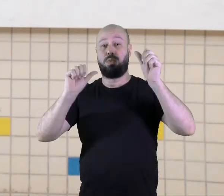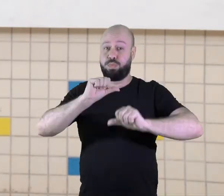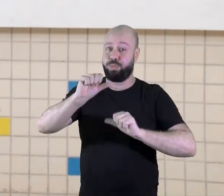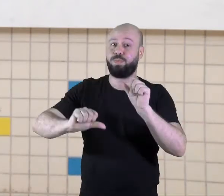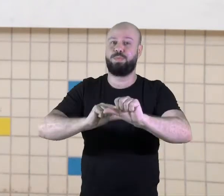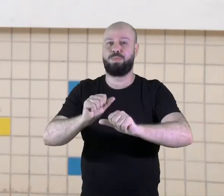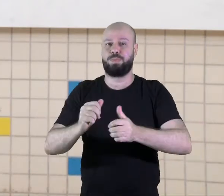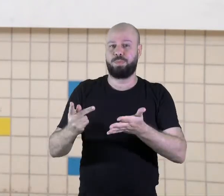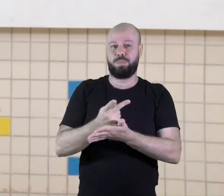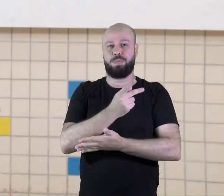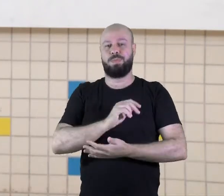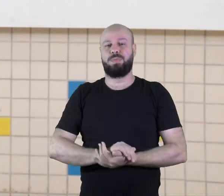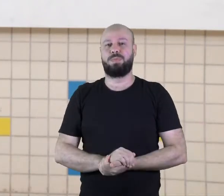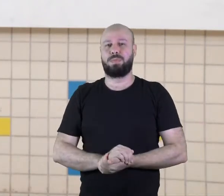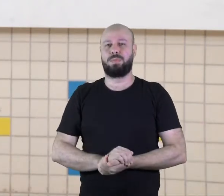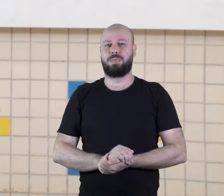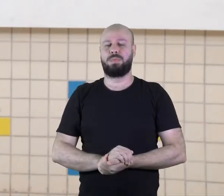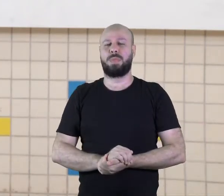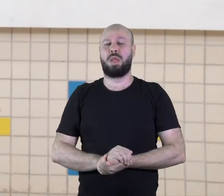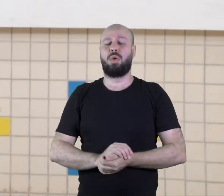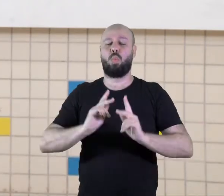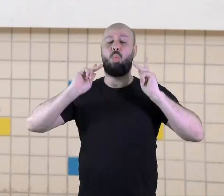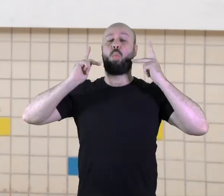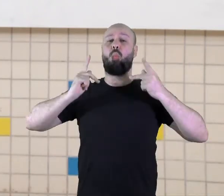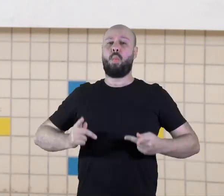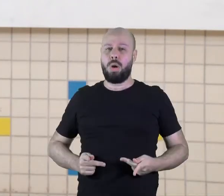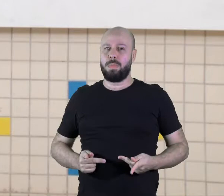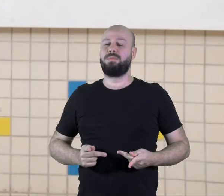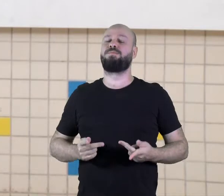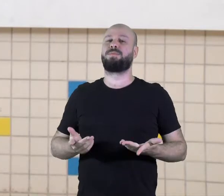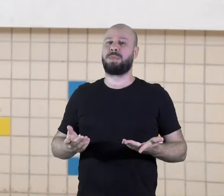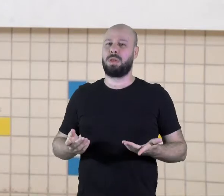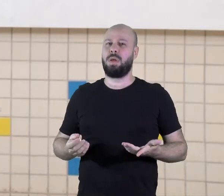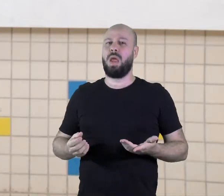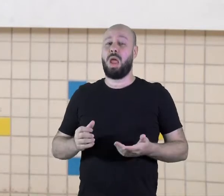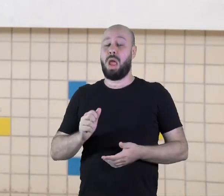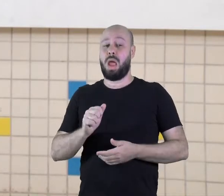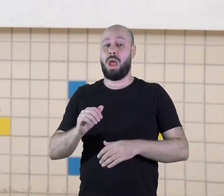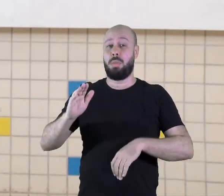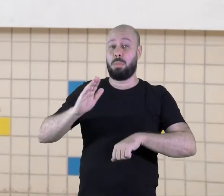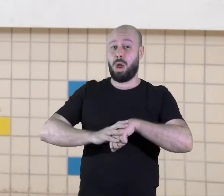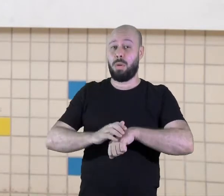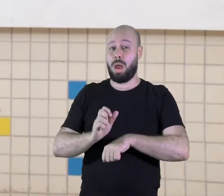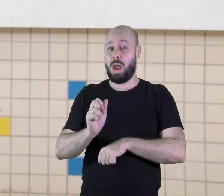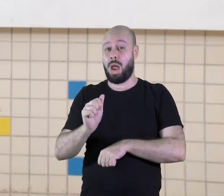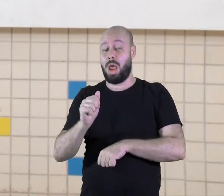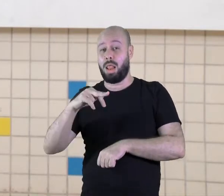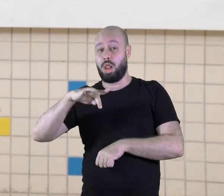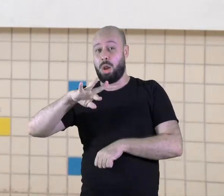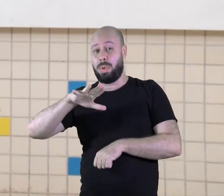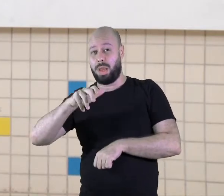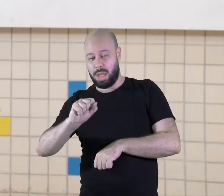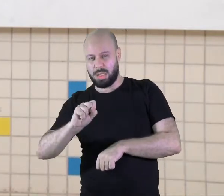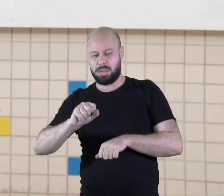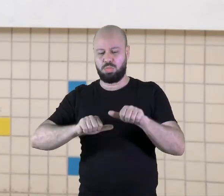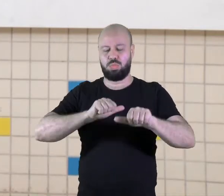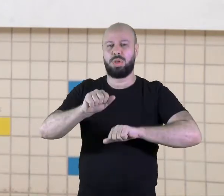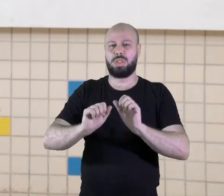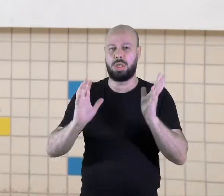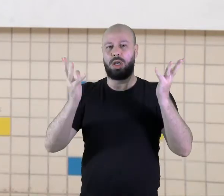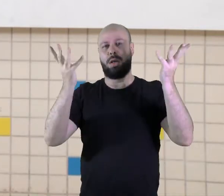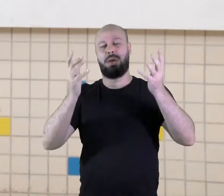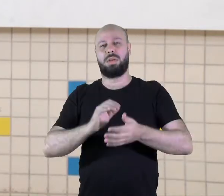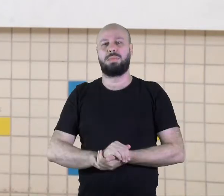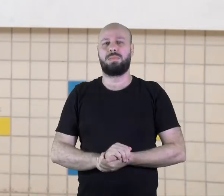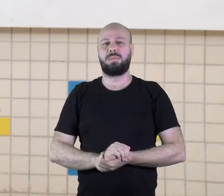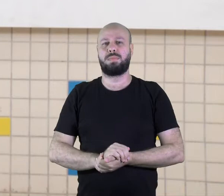mudanças climáticas, então, causadas pelo homem, são chamadas de mudanças antrópicas. E as mudanças no clima que são